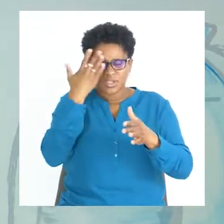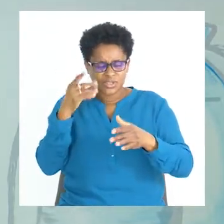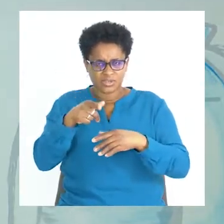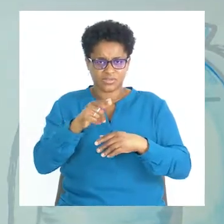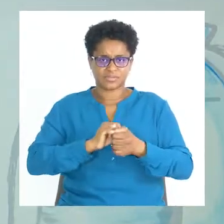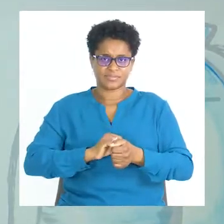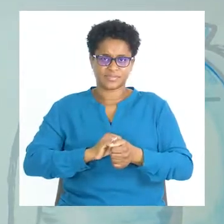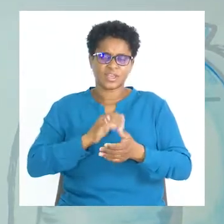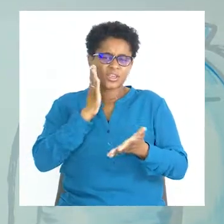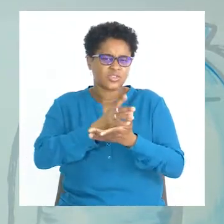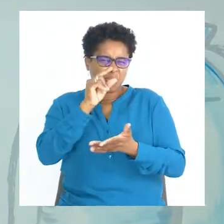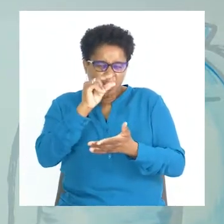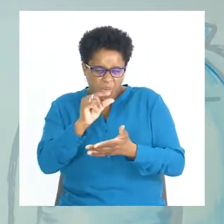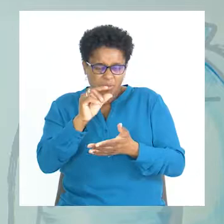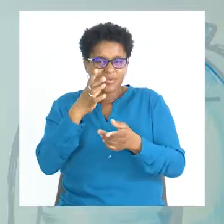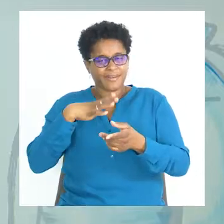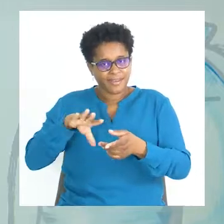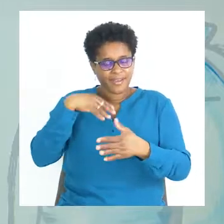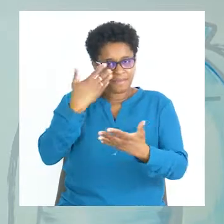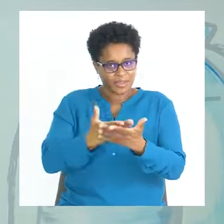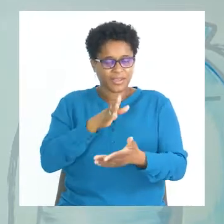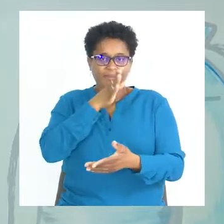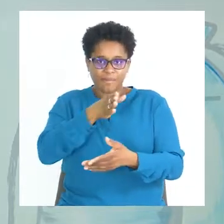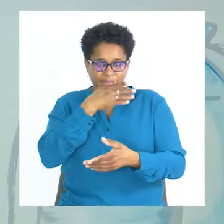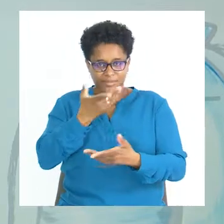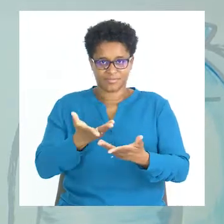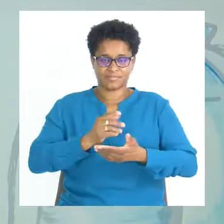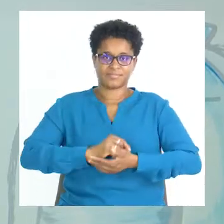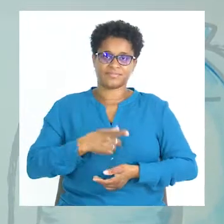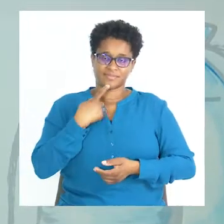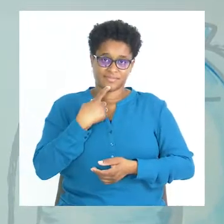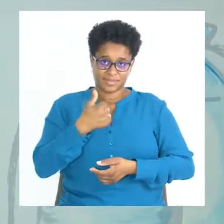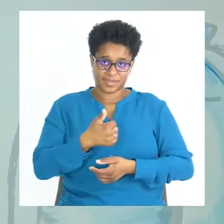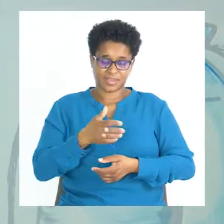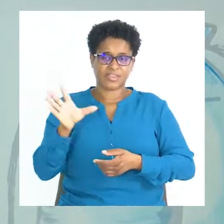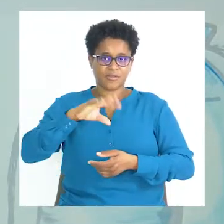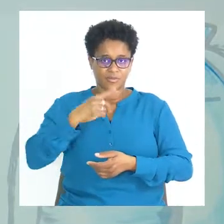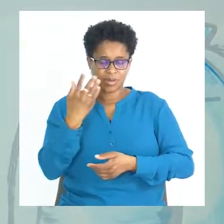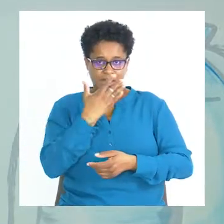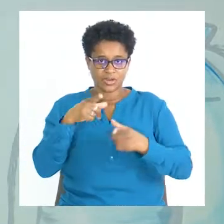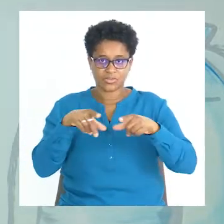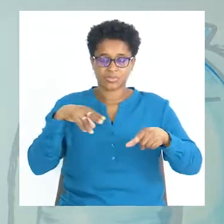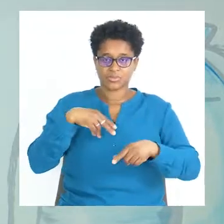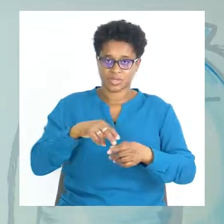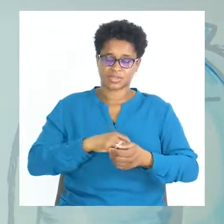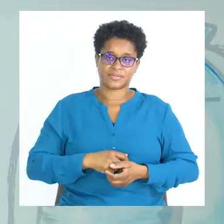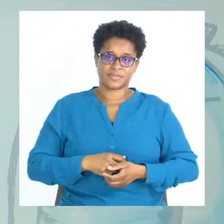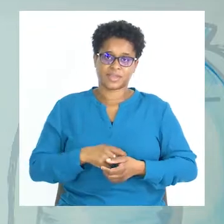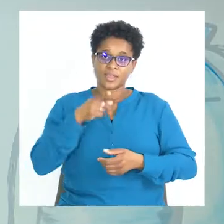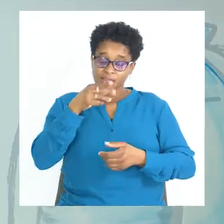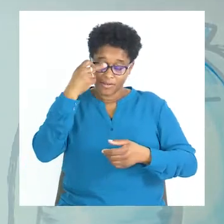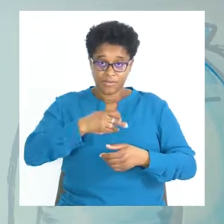teu dia a dia. É só um bocadinho de teoria aplicada àquilo que é a prática que fazes. Tá bem? Então vamos para mais uma aula da língua